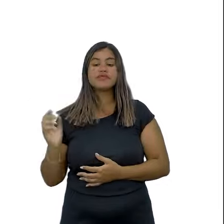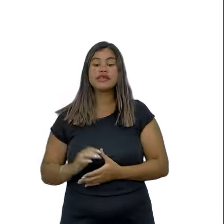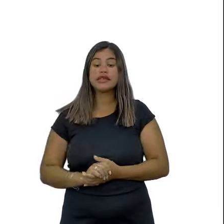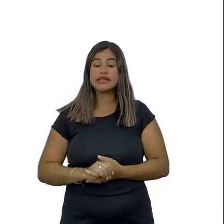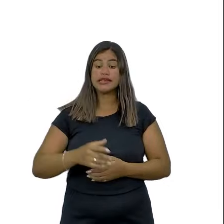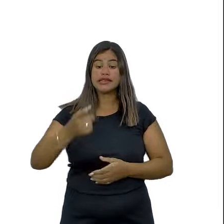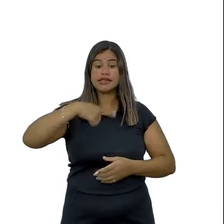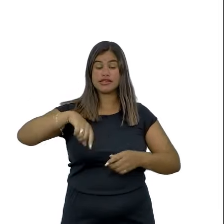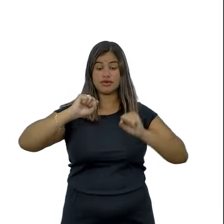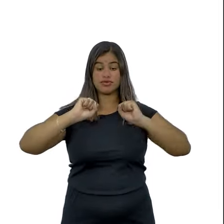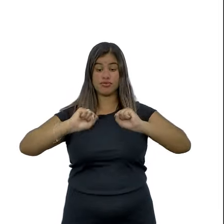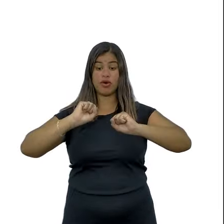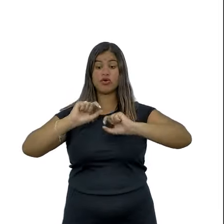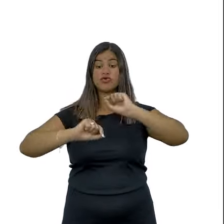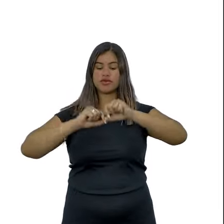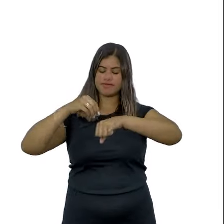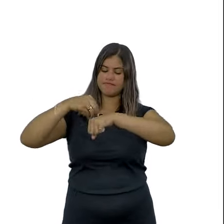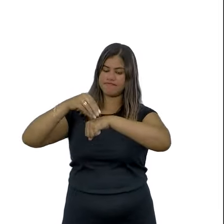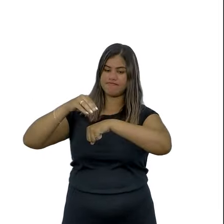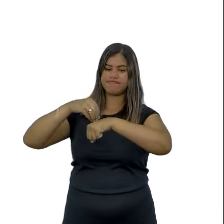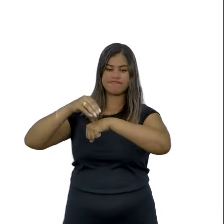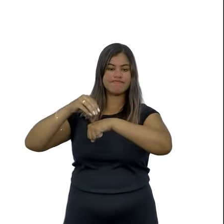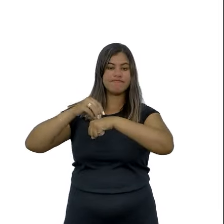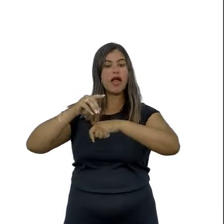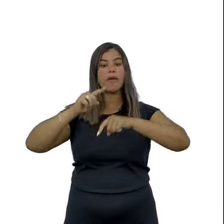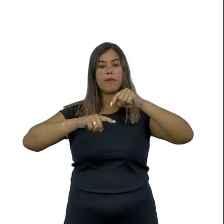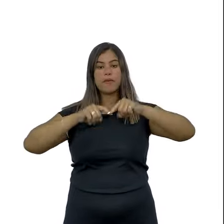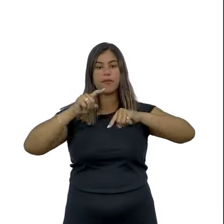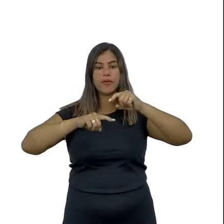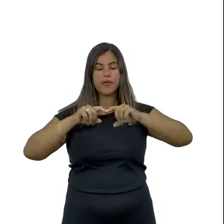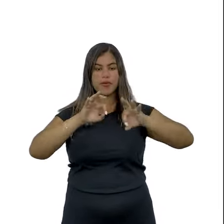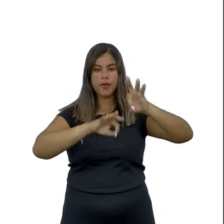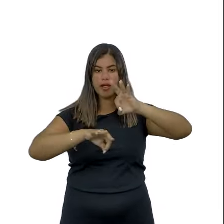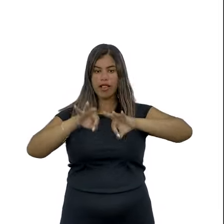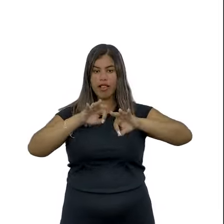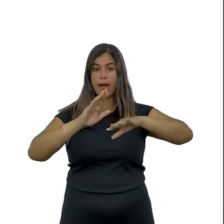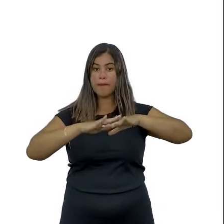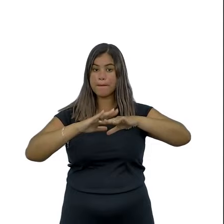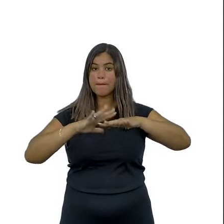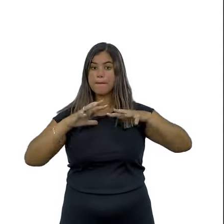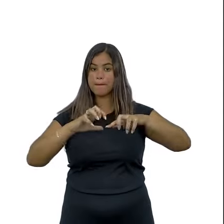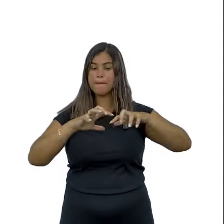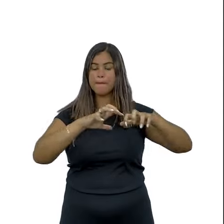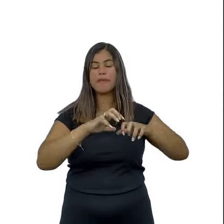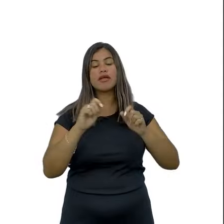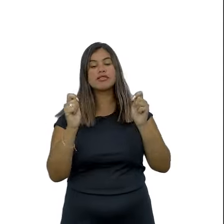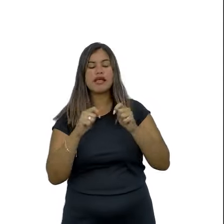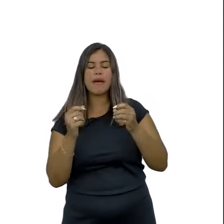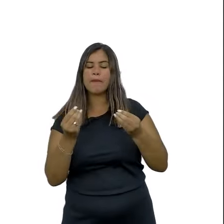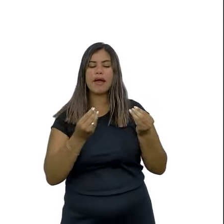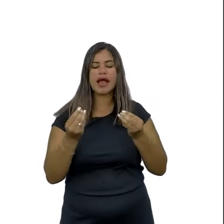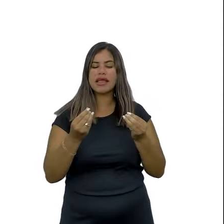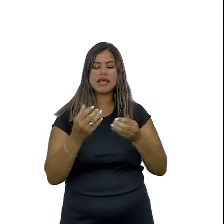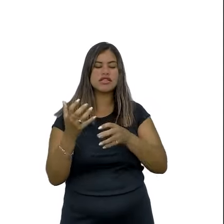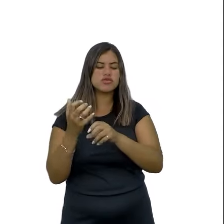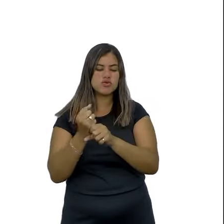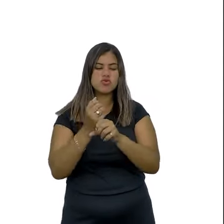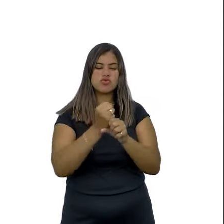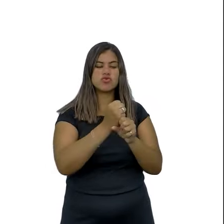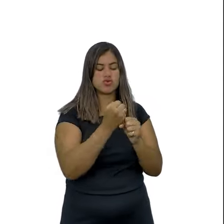dessa atividade, sugerir materiais manipuláveis para que eles façam contagem, para que eles